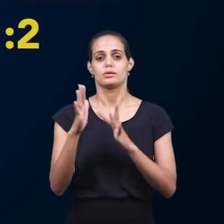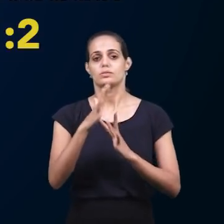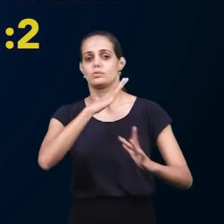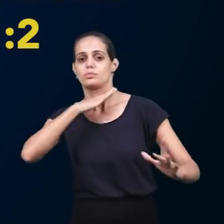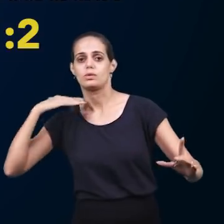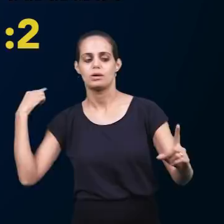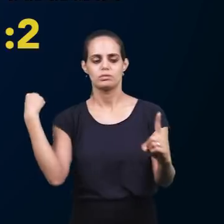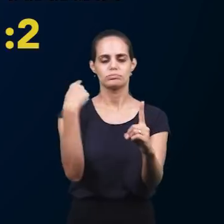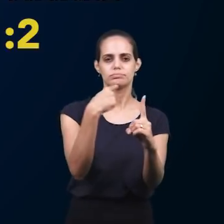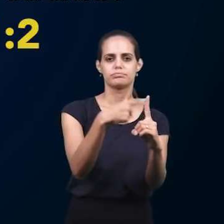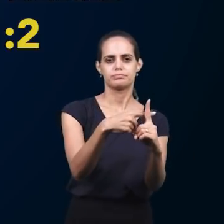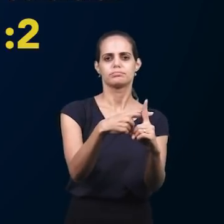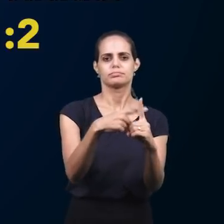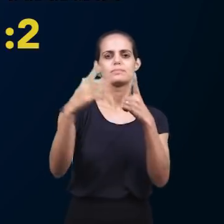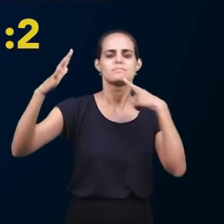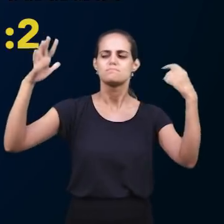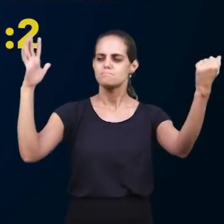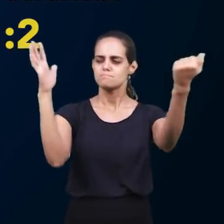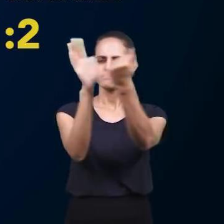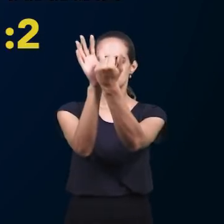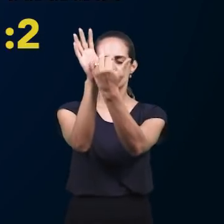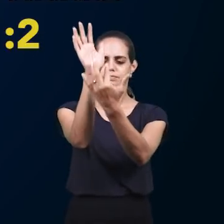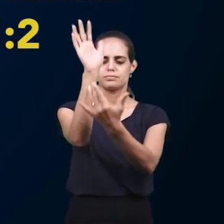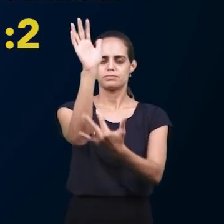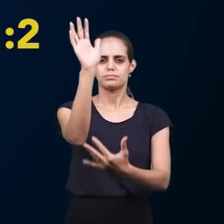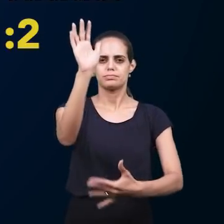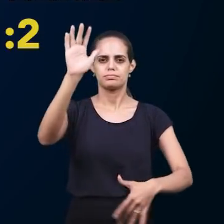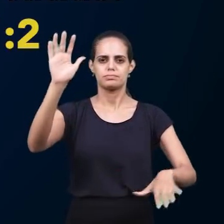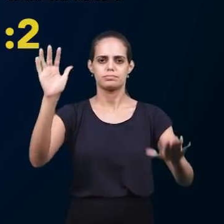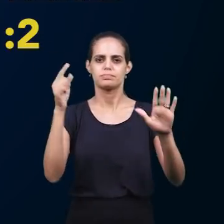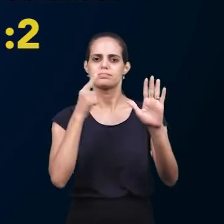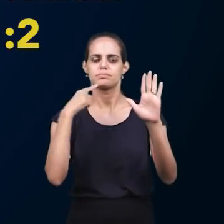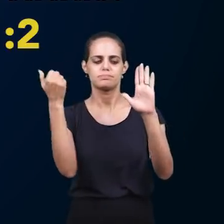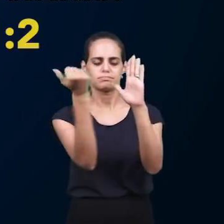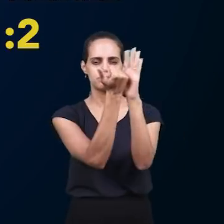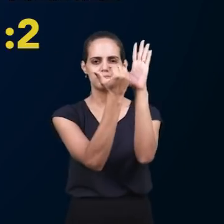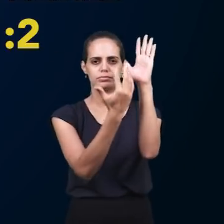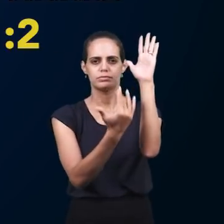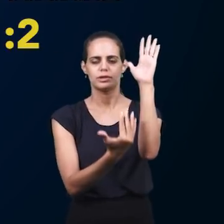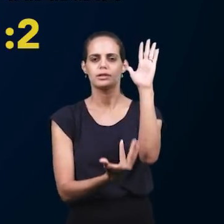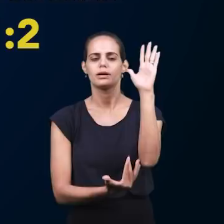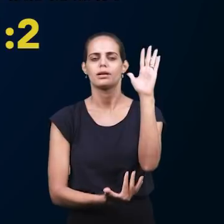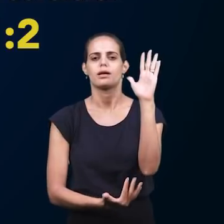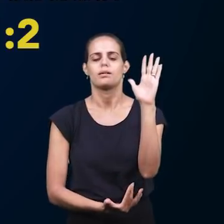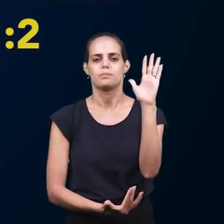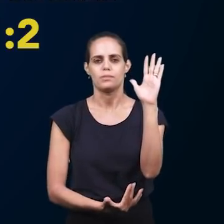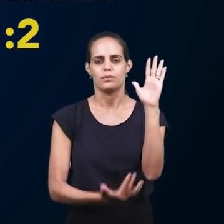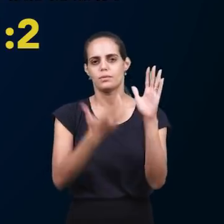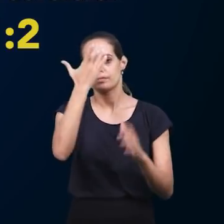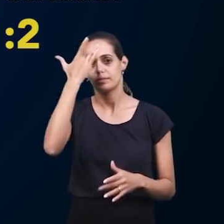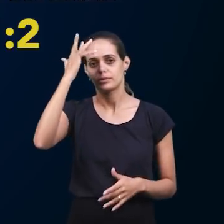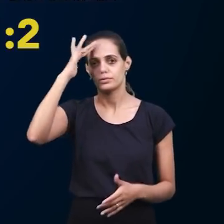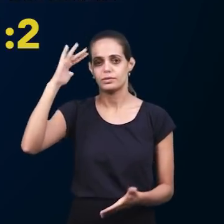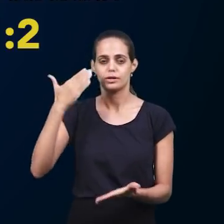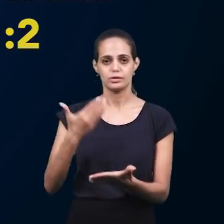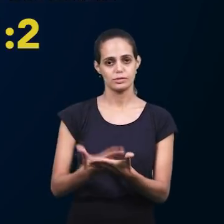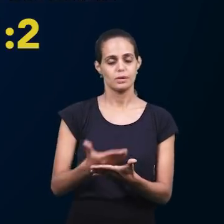ali na cruz. Ele aspergiu sobre todo aquele que crê a sua vida e a vida eterna.